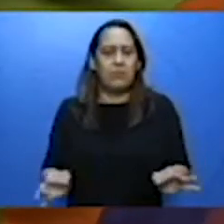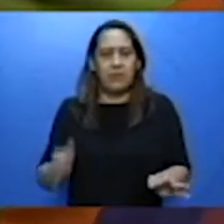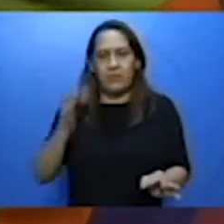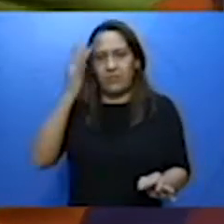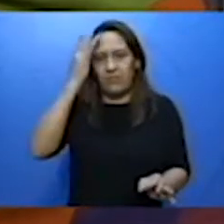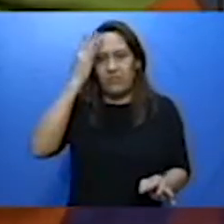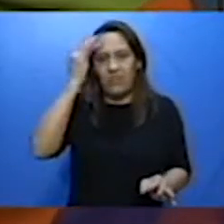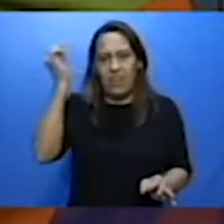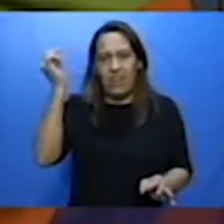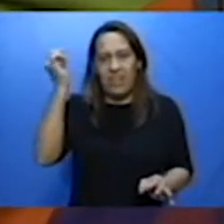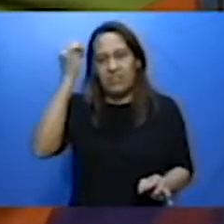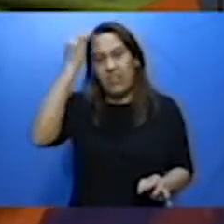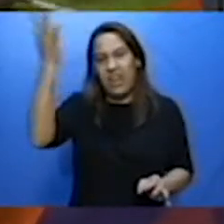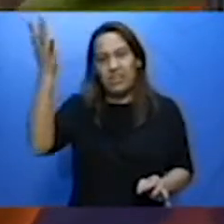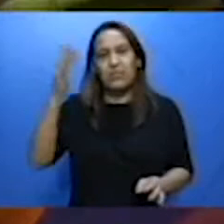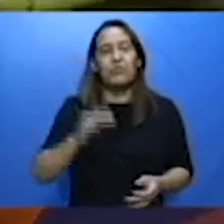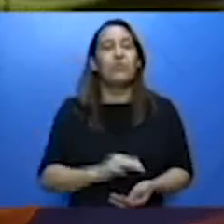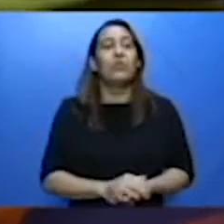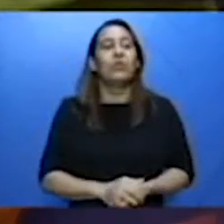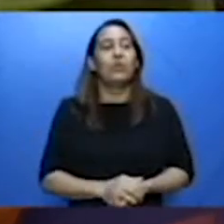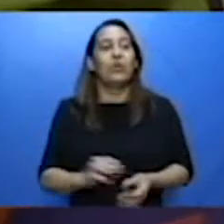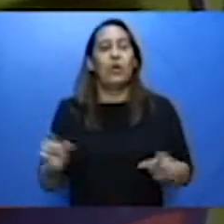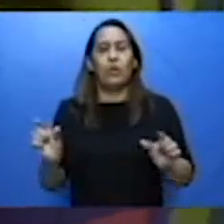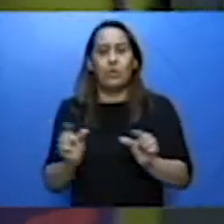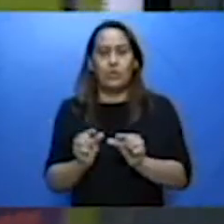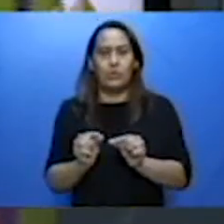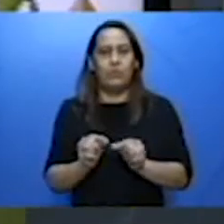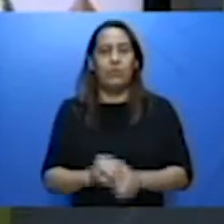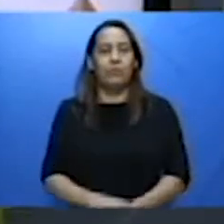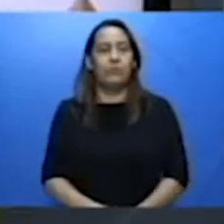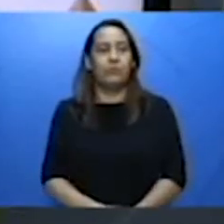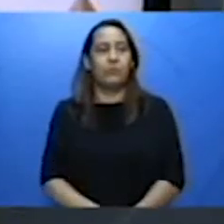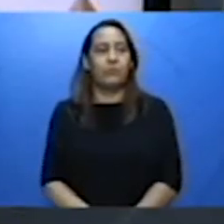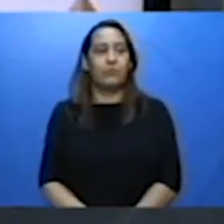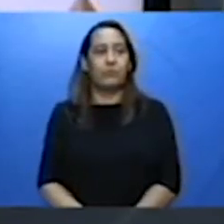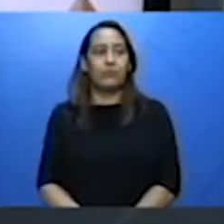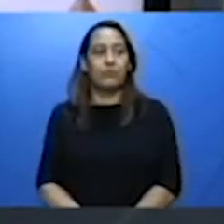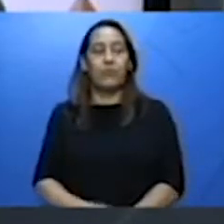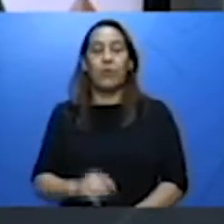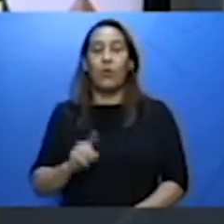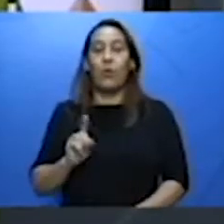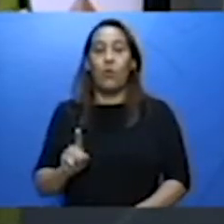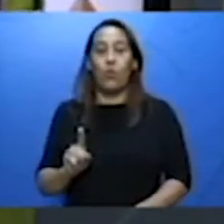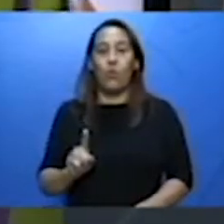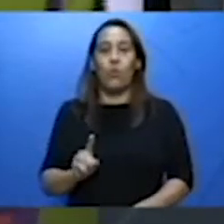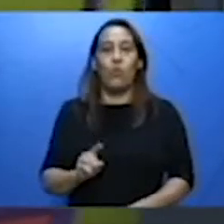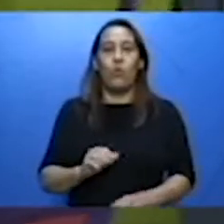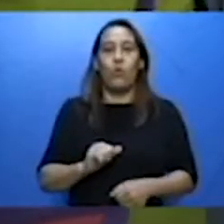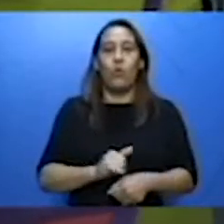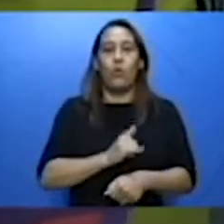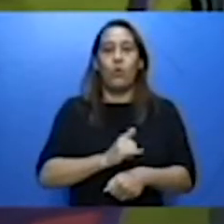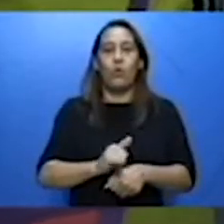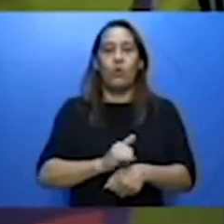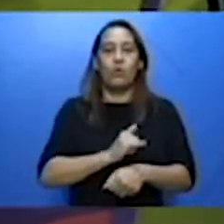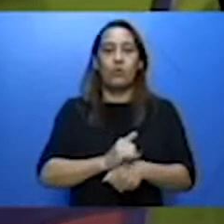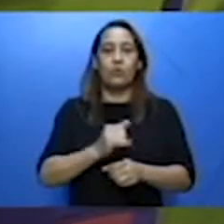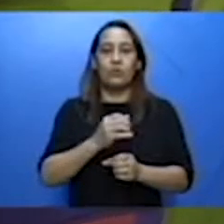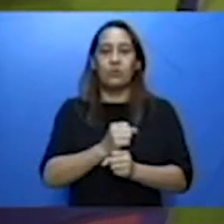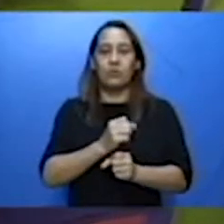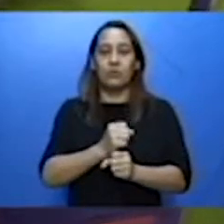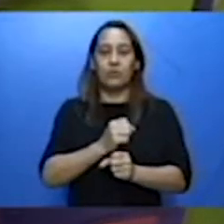mais curtinha. É o que a gente vai ver hoje. Número 1, o algoritmo da adição